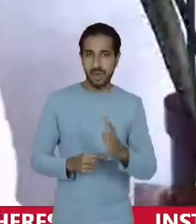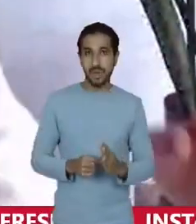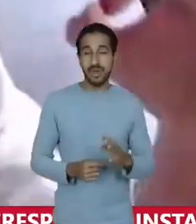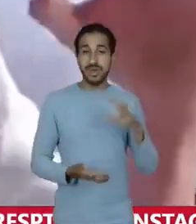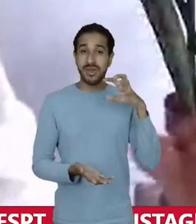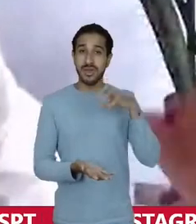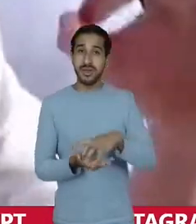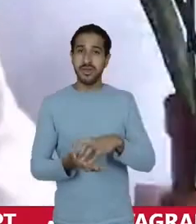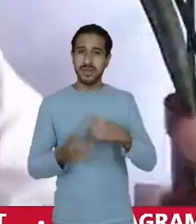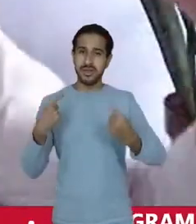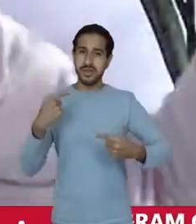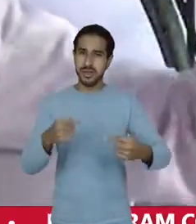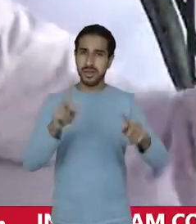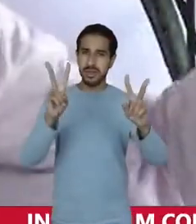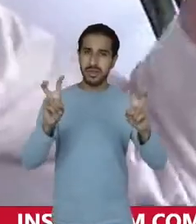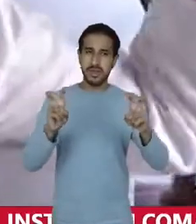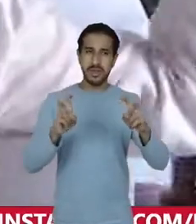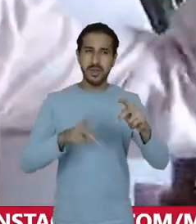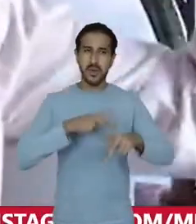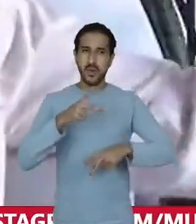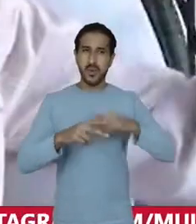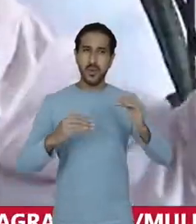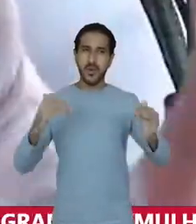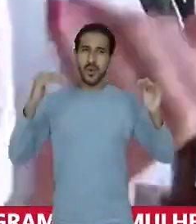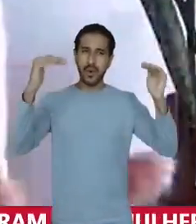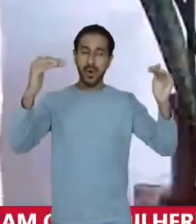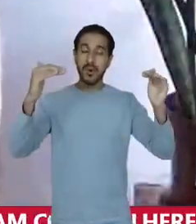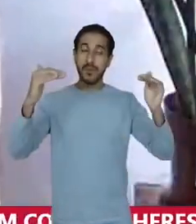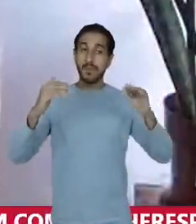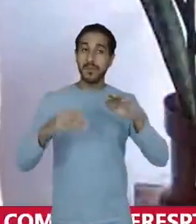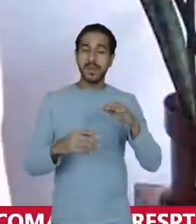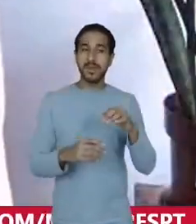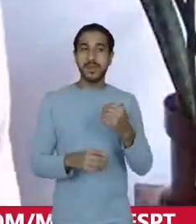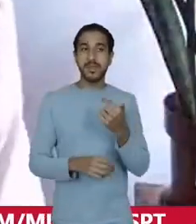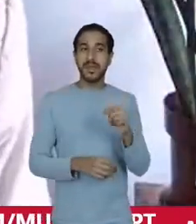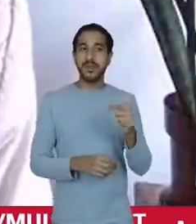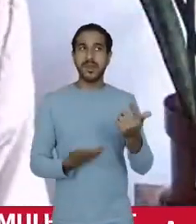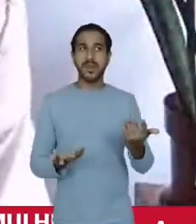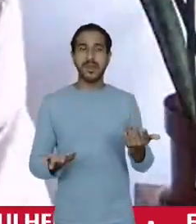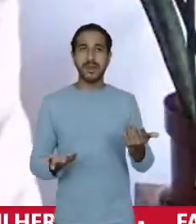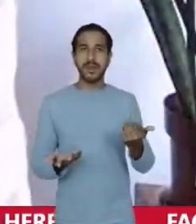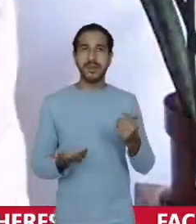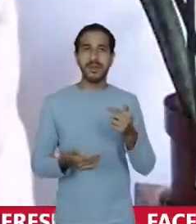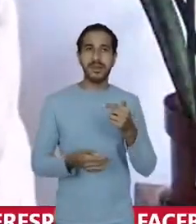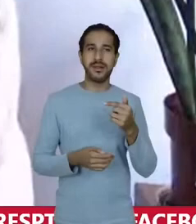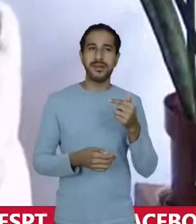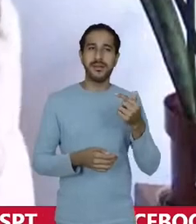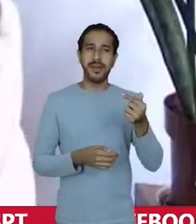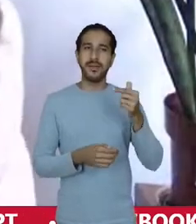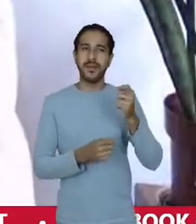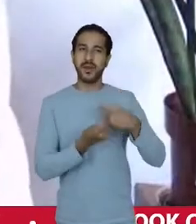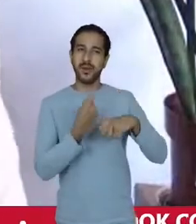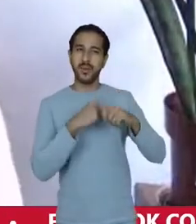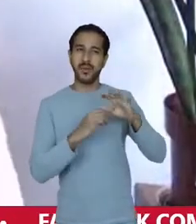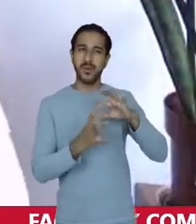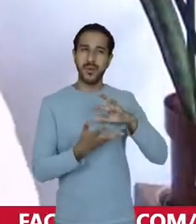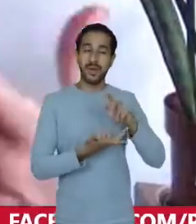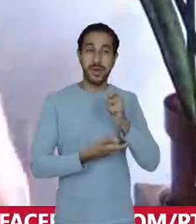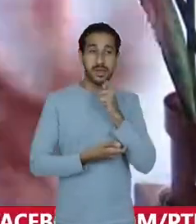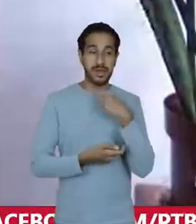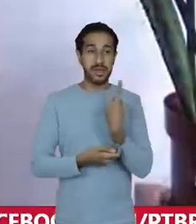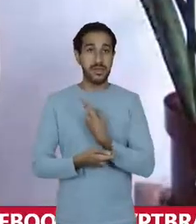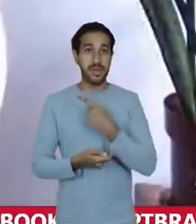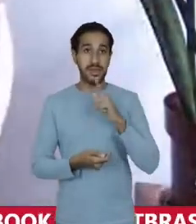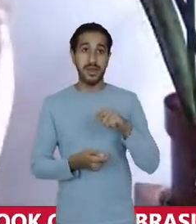no centro do debate sobre nação, soberania. Não existe, sétima economia mundial sem que a